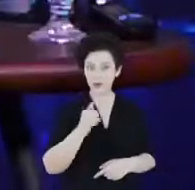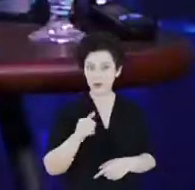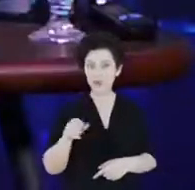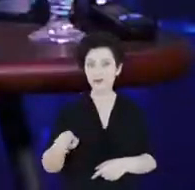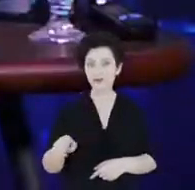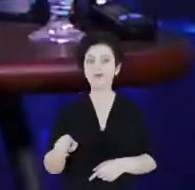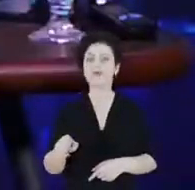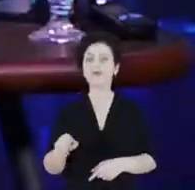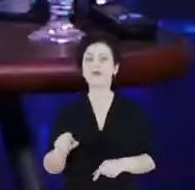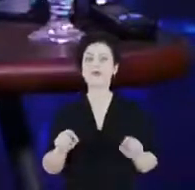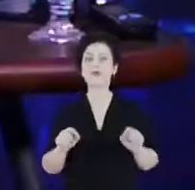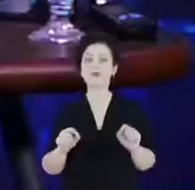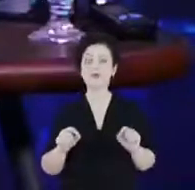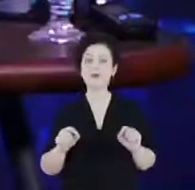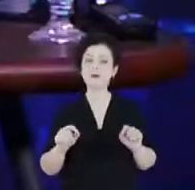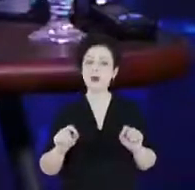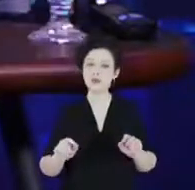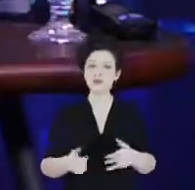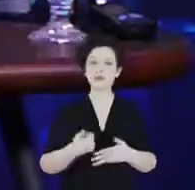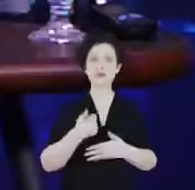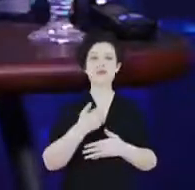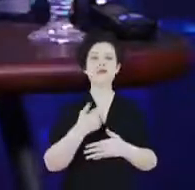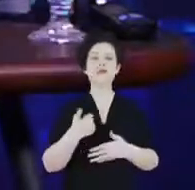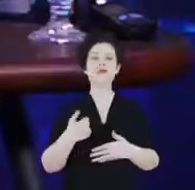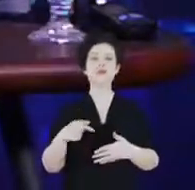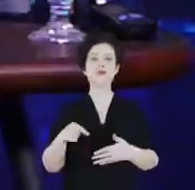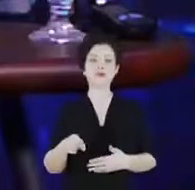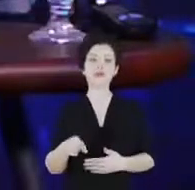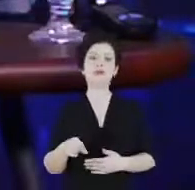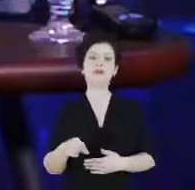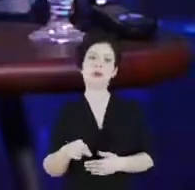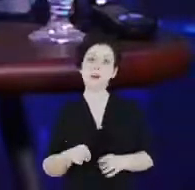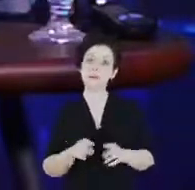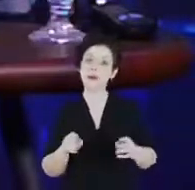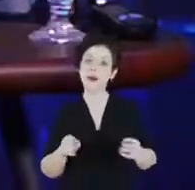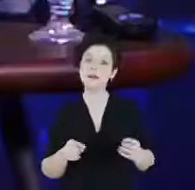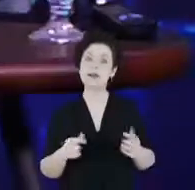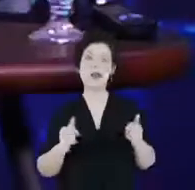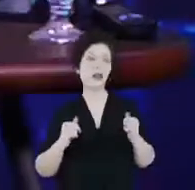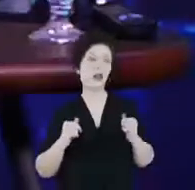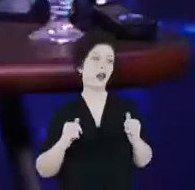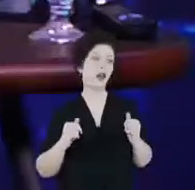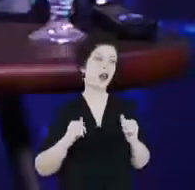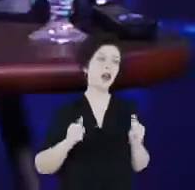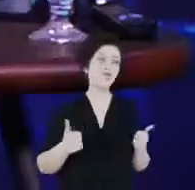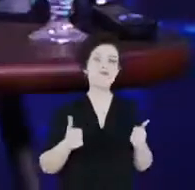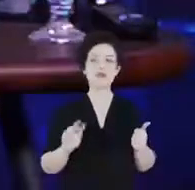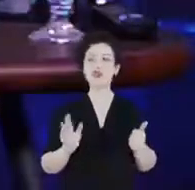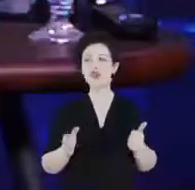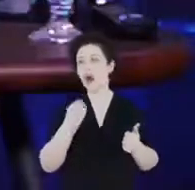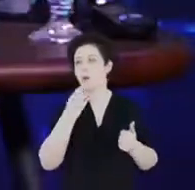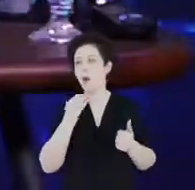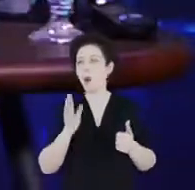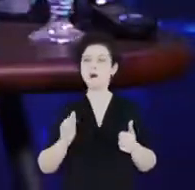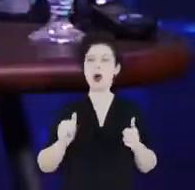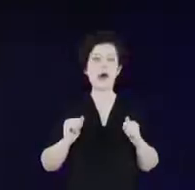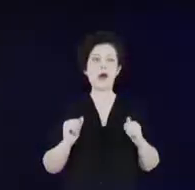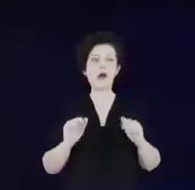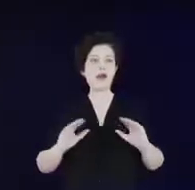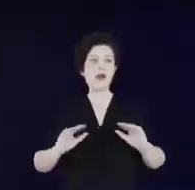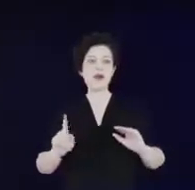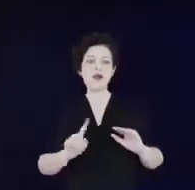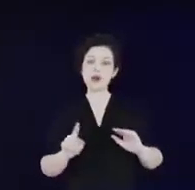posição bastante vantajosa. Mas isso não significa que temos que ficar neste conforto e sim